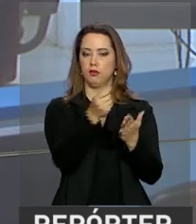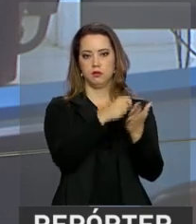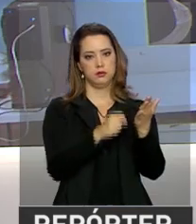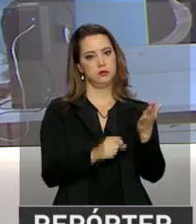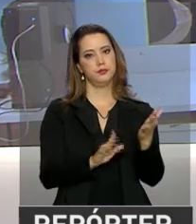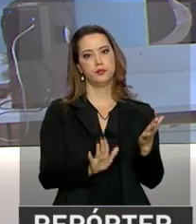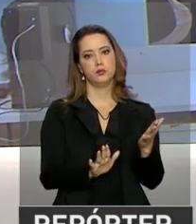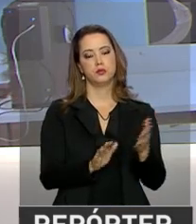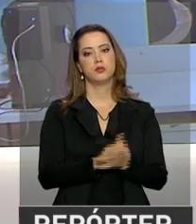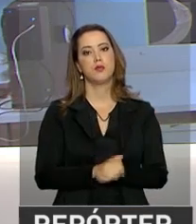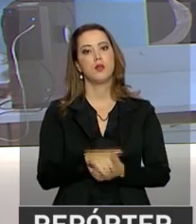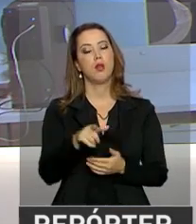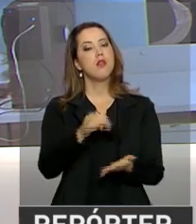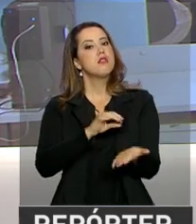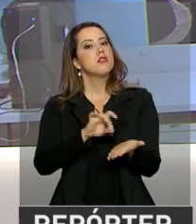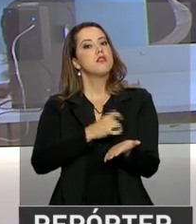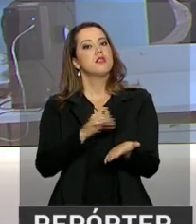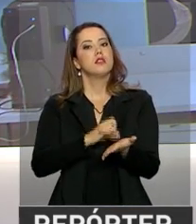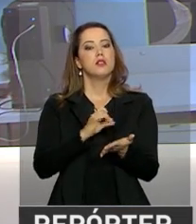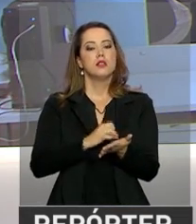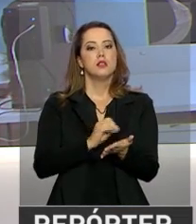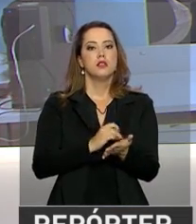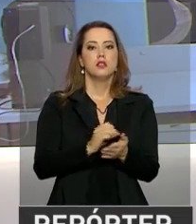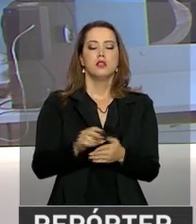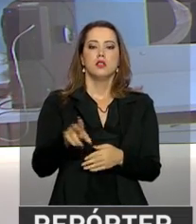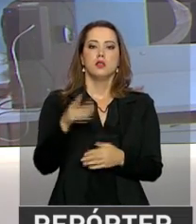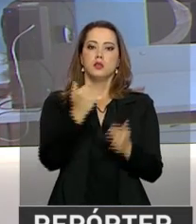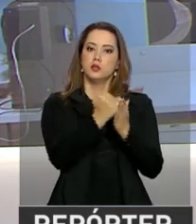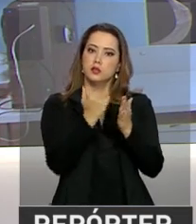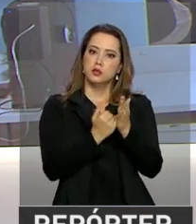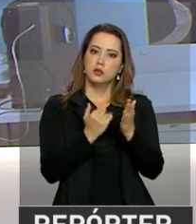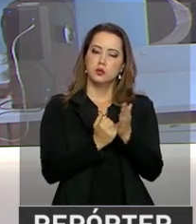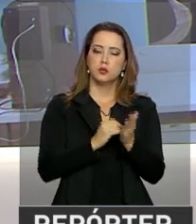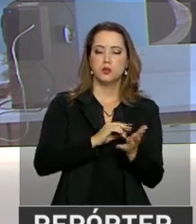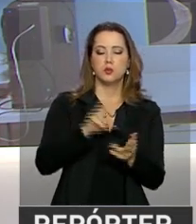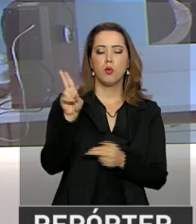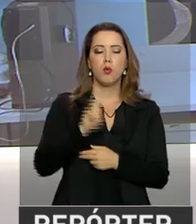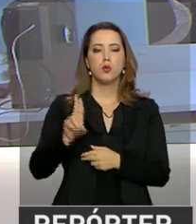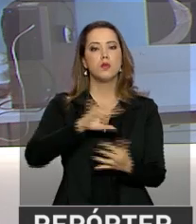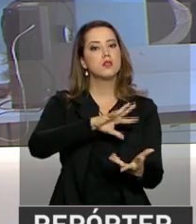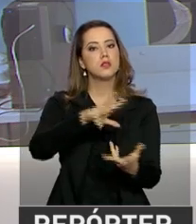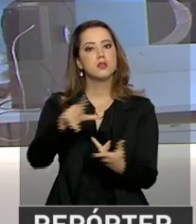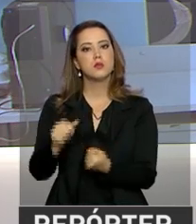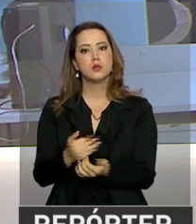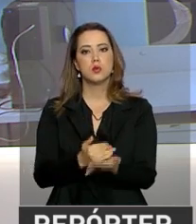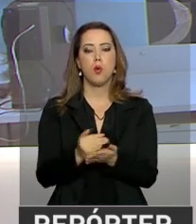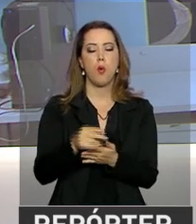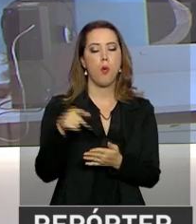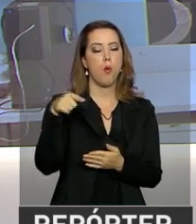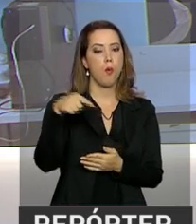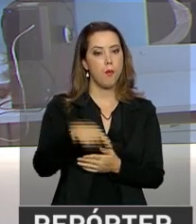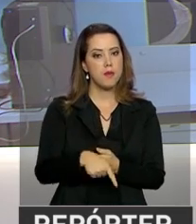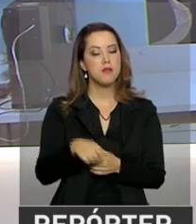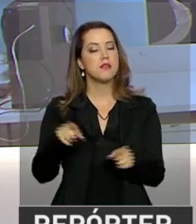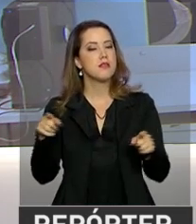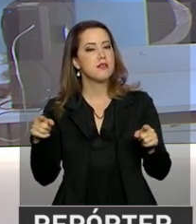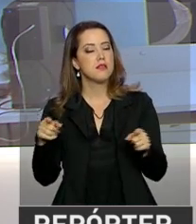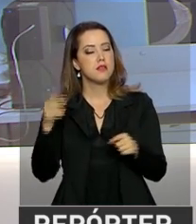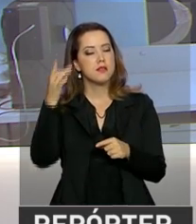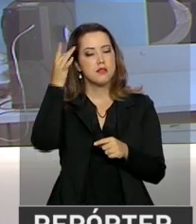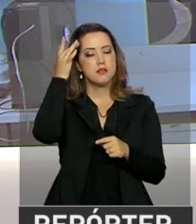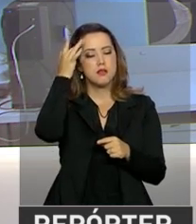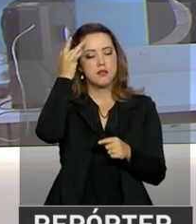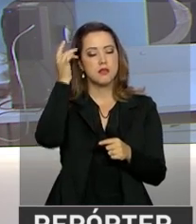redação e as inscrições para o programa Universidade para Todos começam amanhã e vão até o dia 10 de junho esta edição do